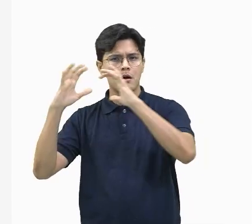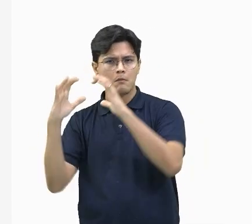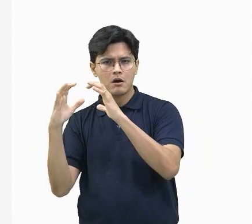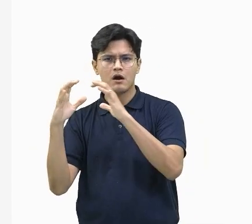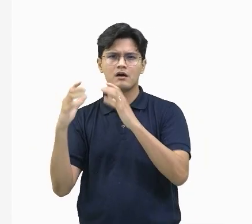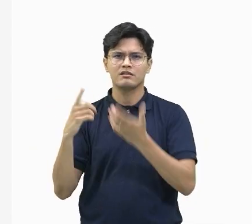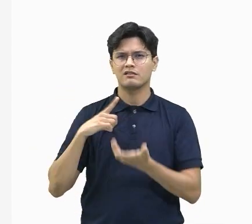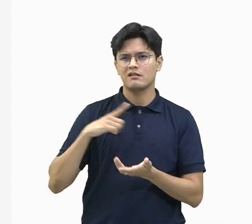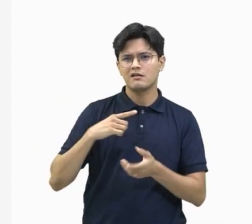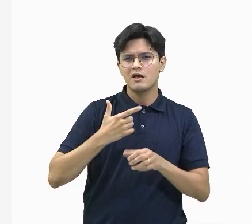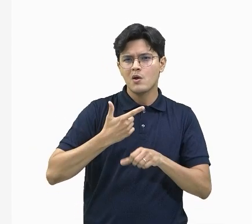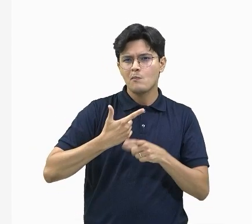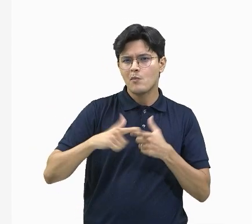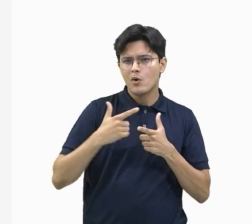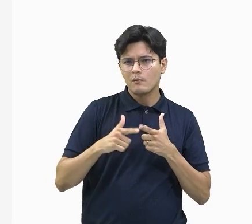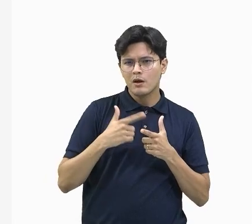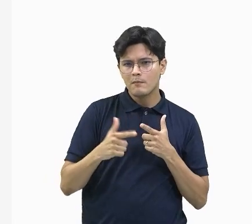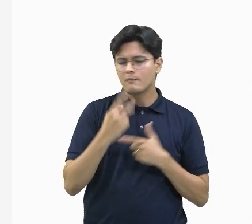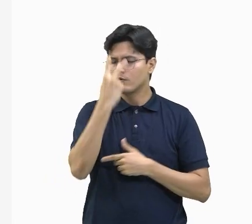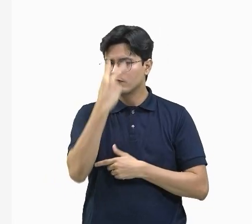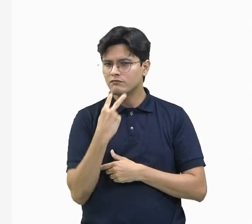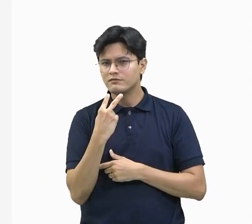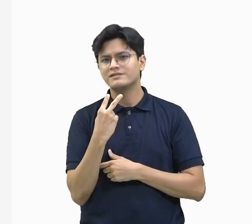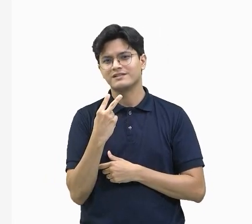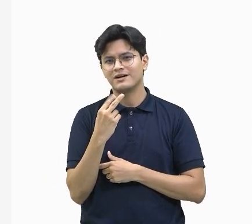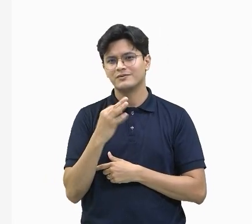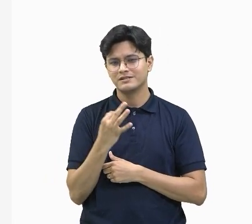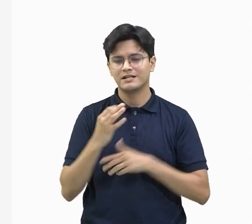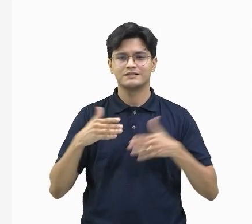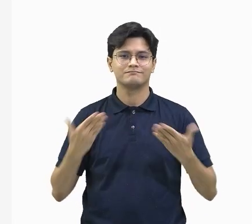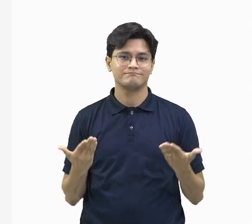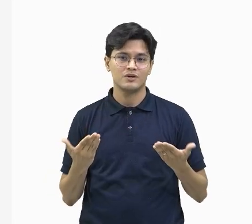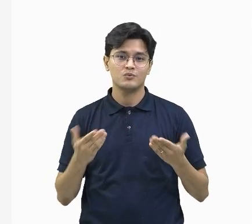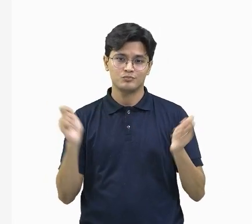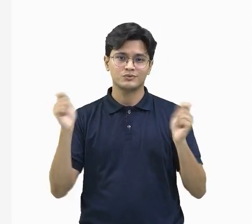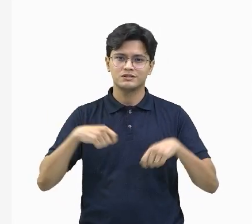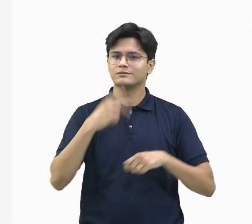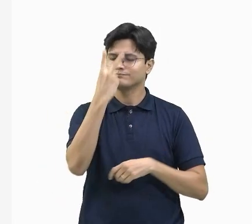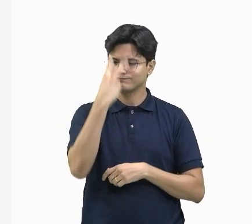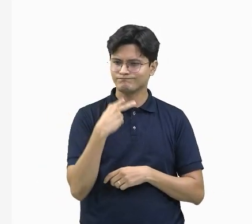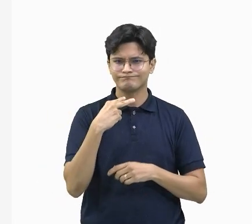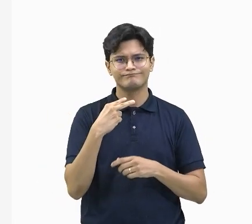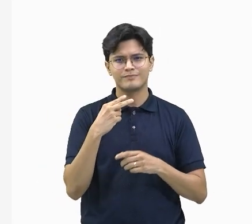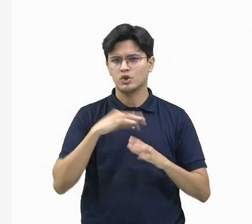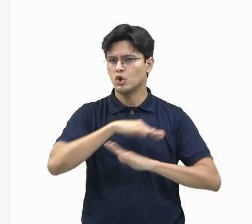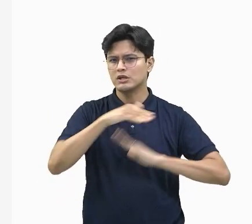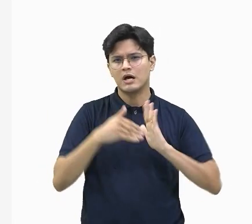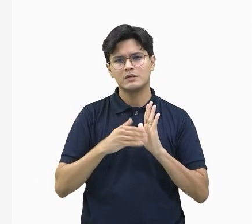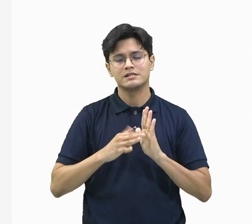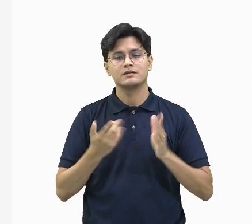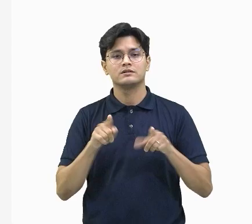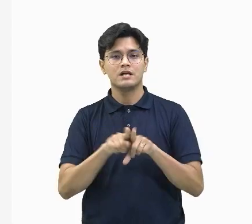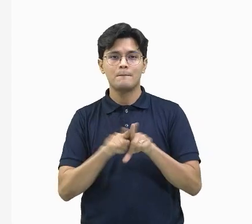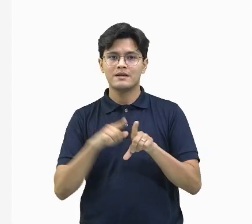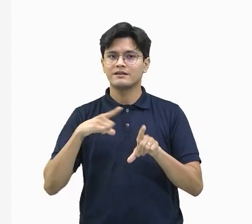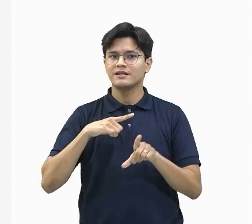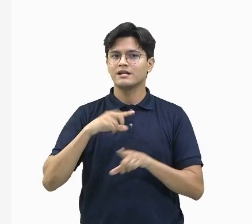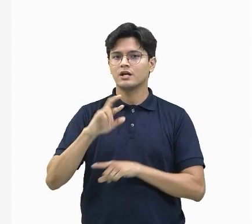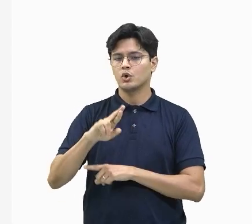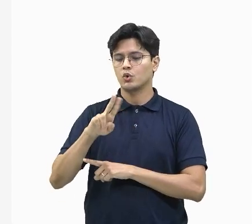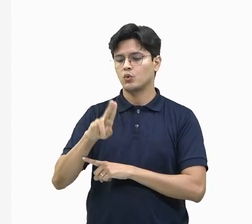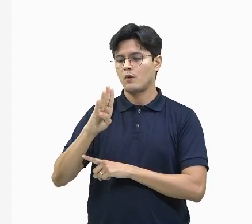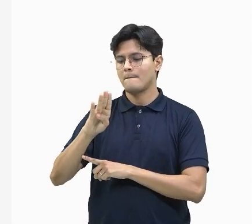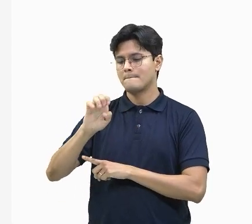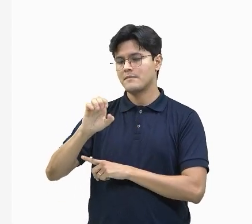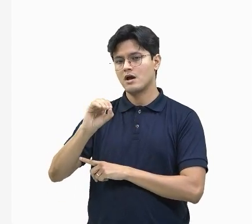visão, levando até a cegueira desse embrião em desenvolvimento. Além da toxoplasmose, há também a rubéola congênita, quando essa